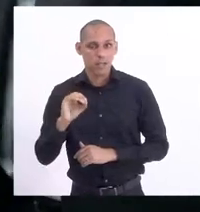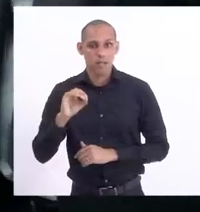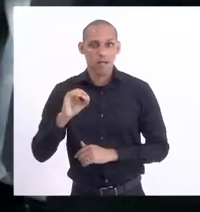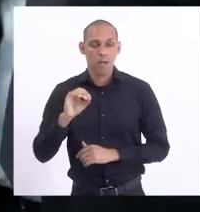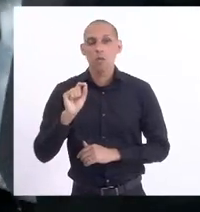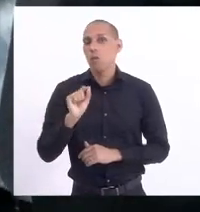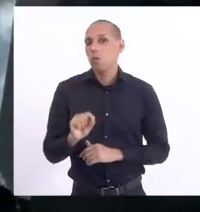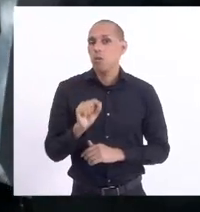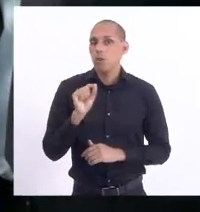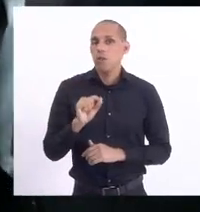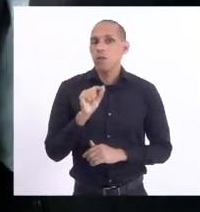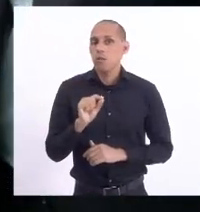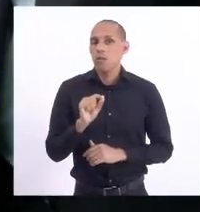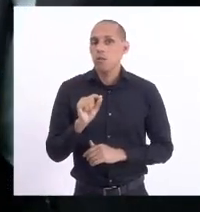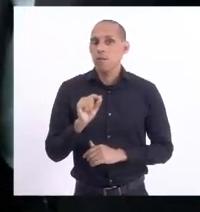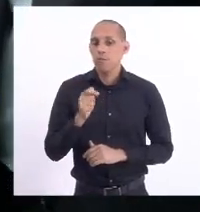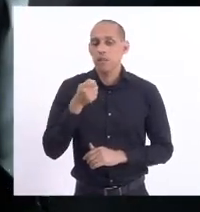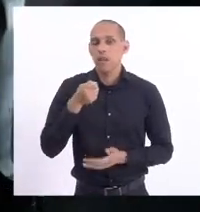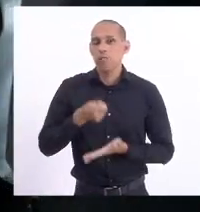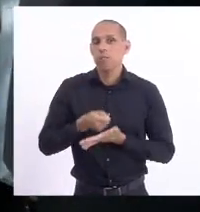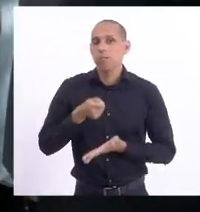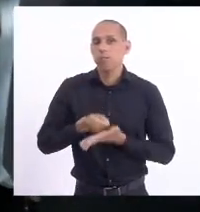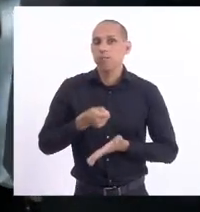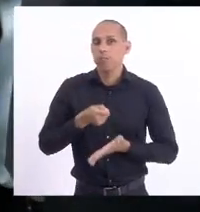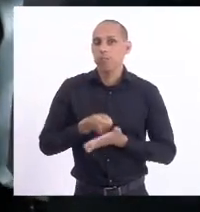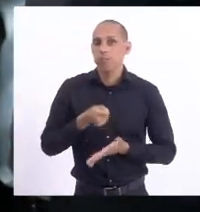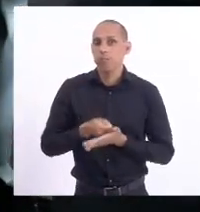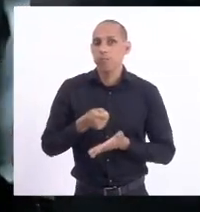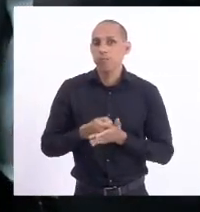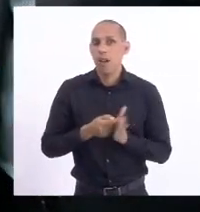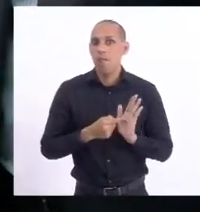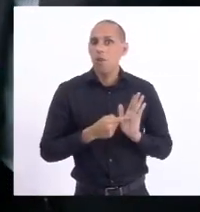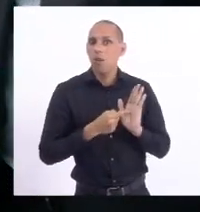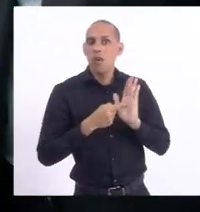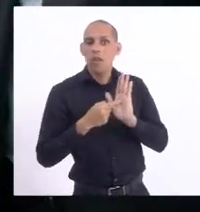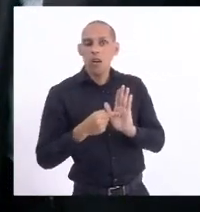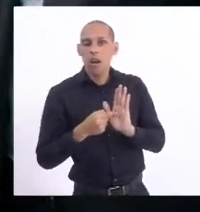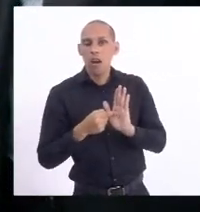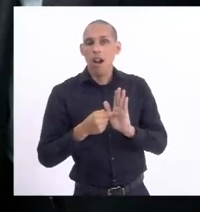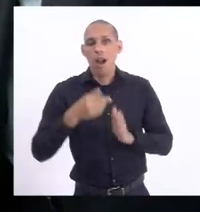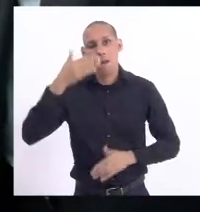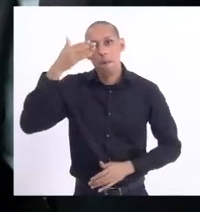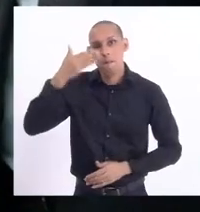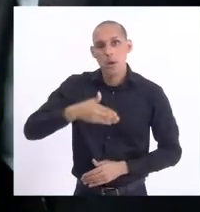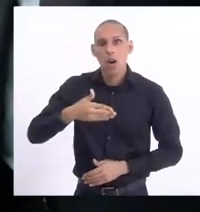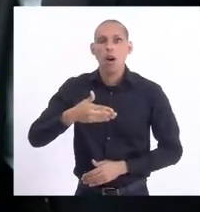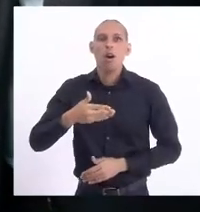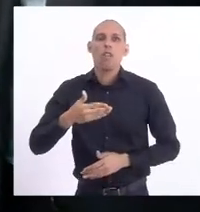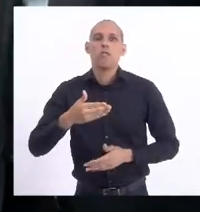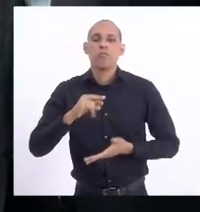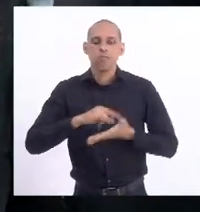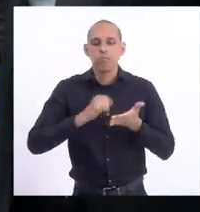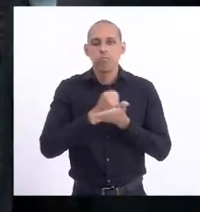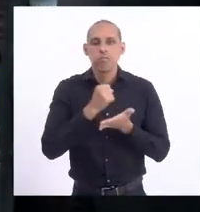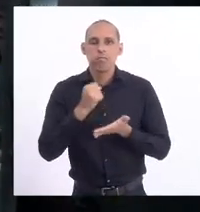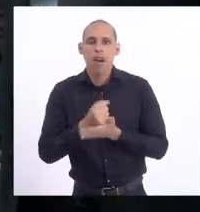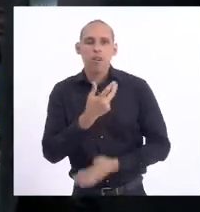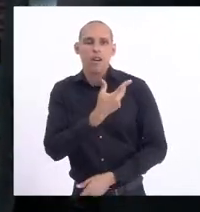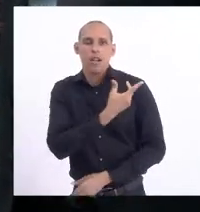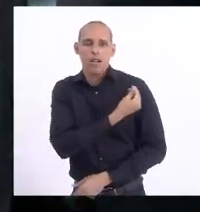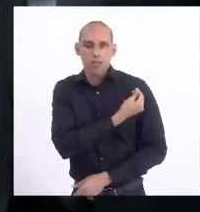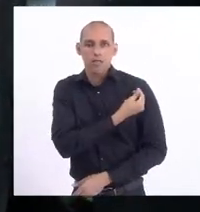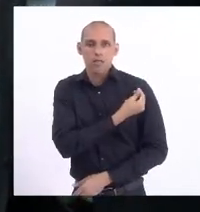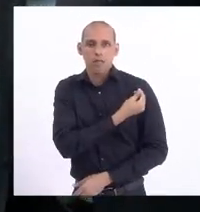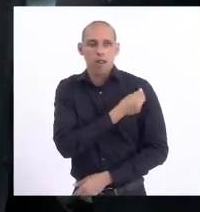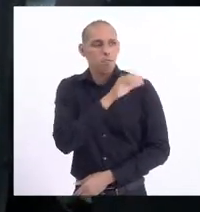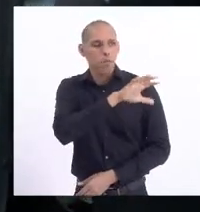para estabelecer a obrigatoriedade do comprovante de vacinação nos estabelecimentos de ensino do Estado do Rio de Janeiro.